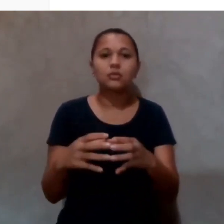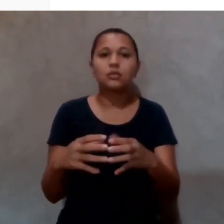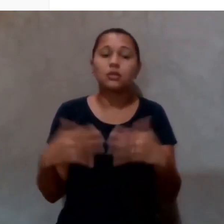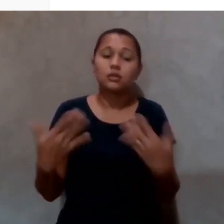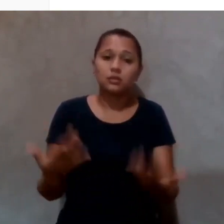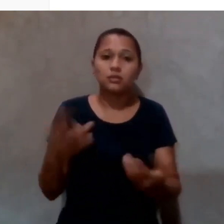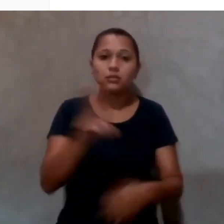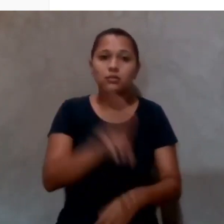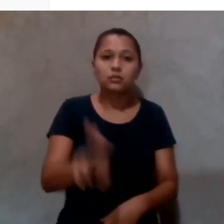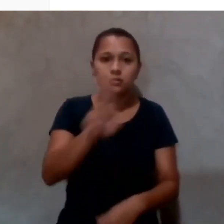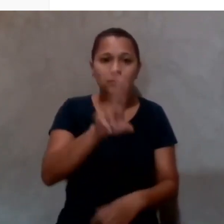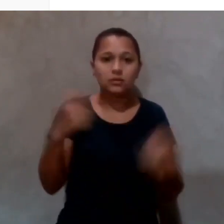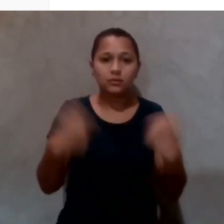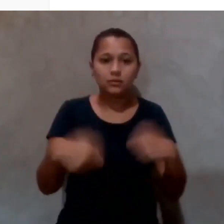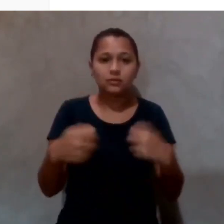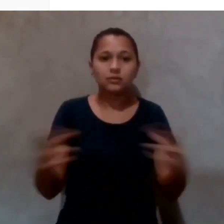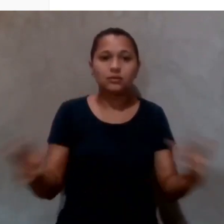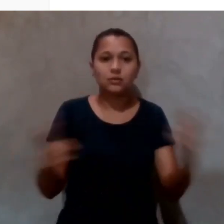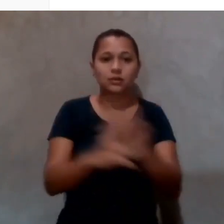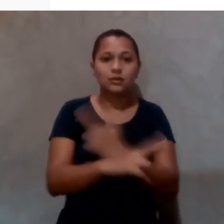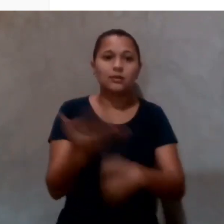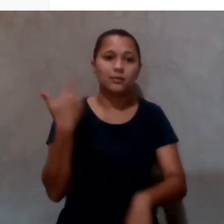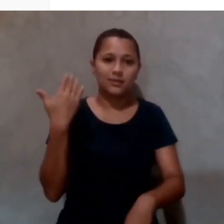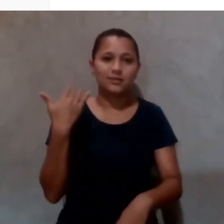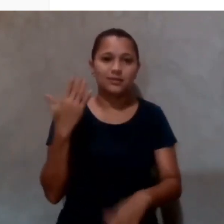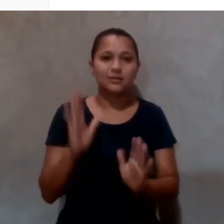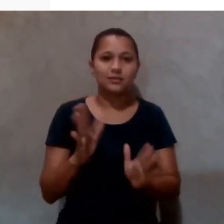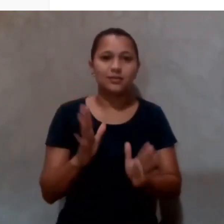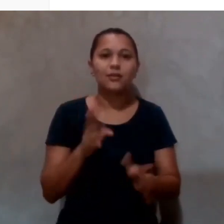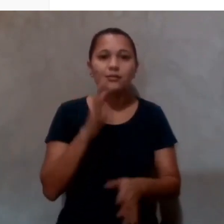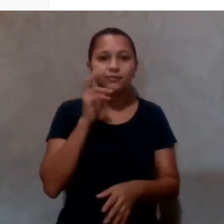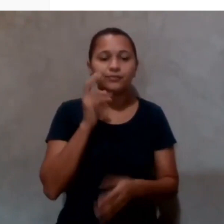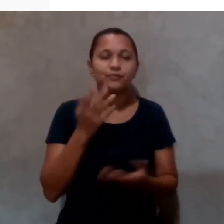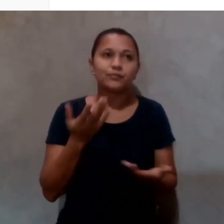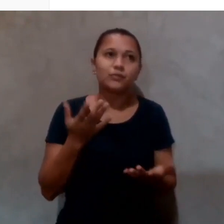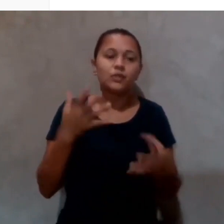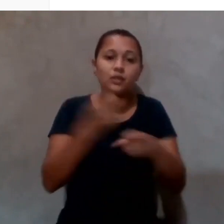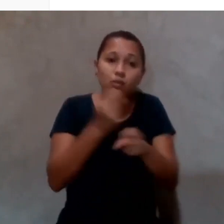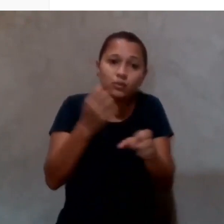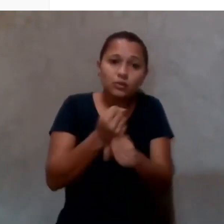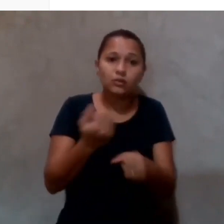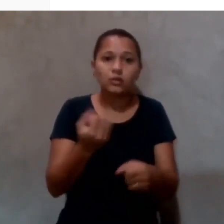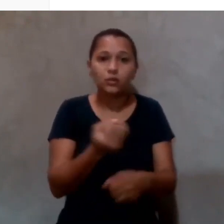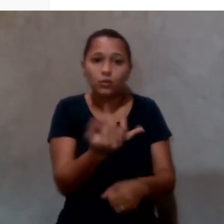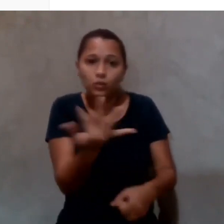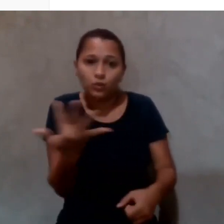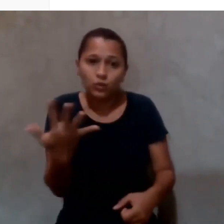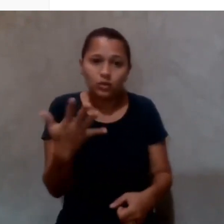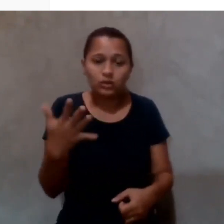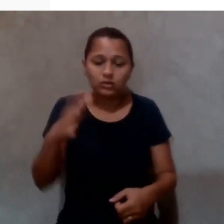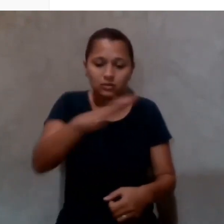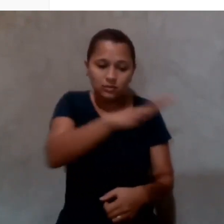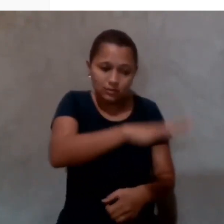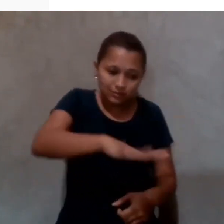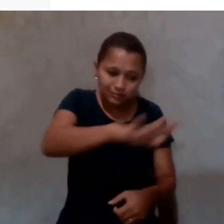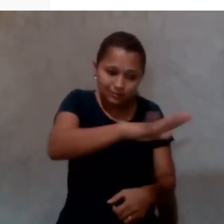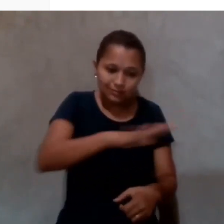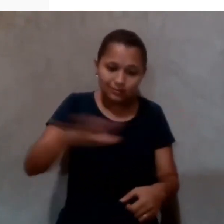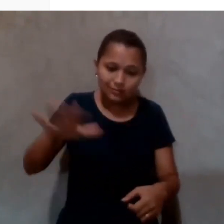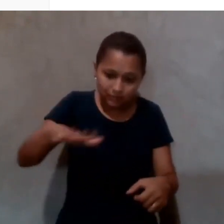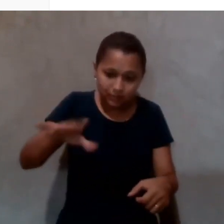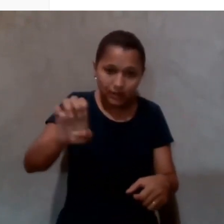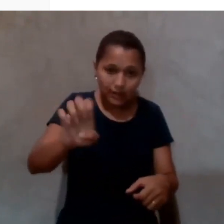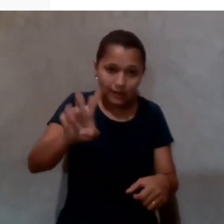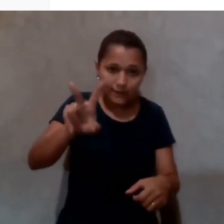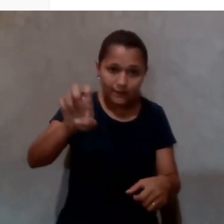do evento E, fazendo a permutação de 6 elementos, com repetição de